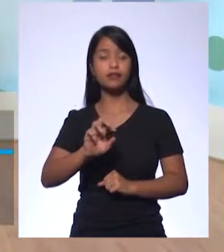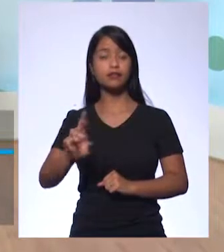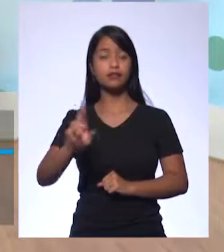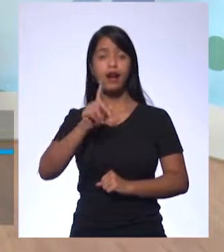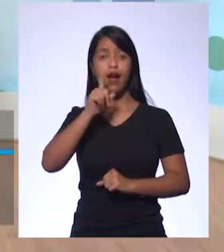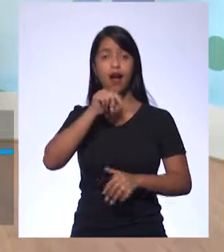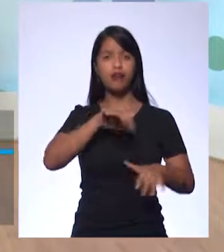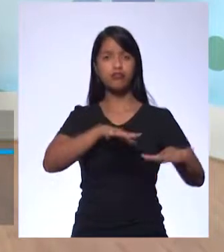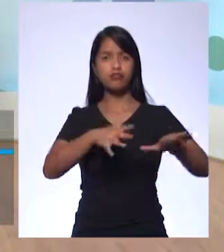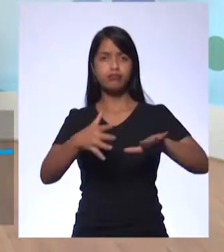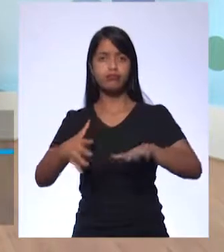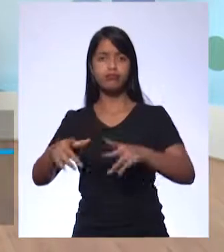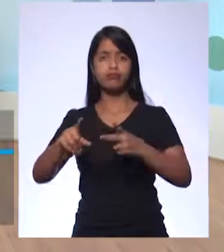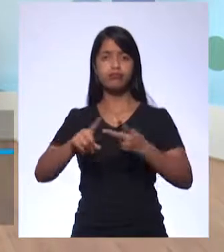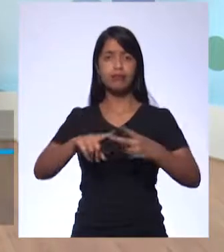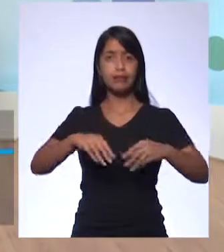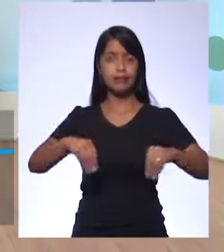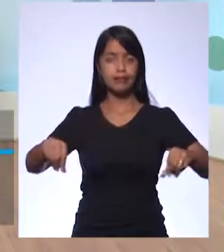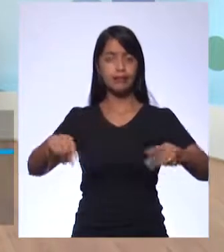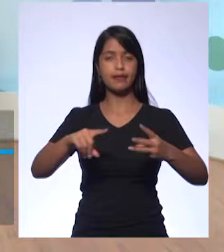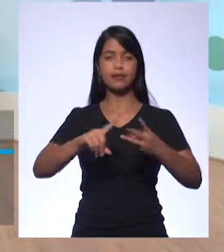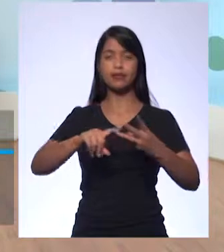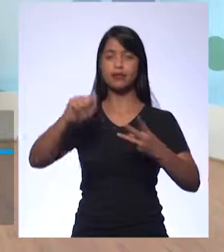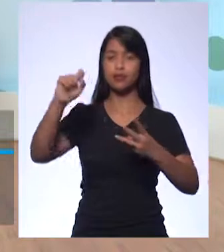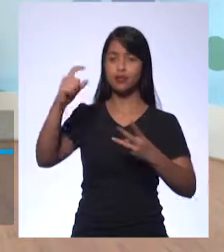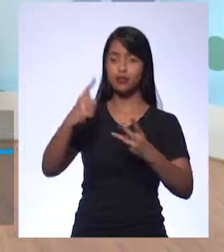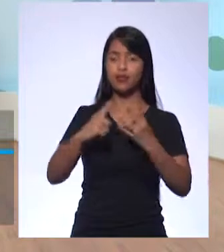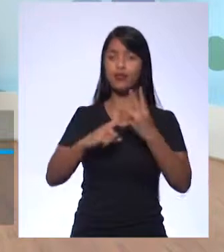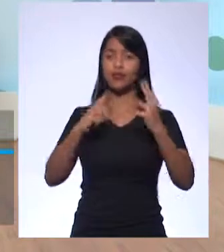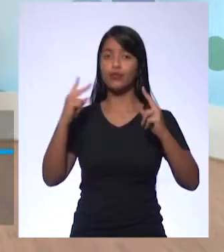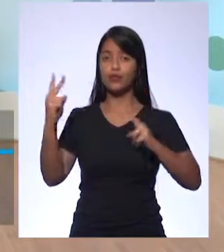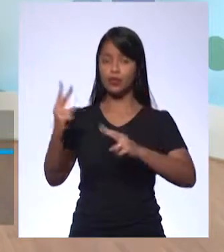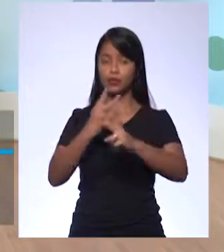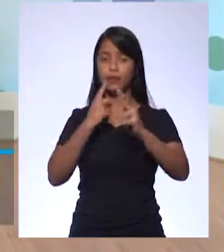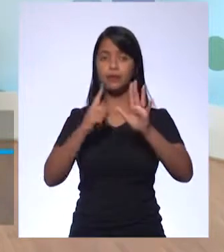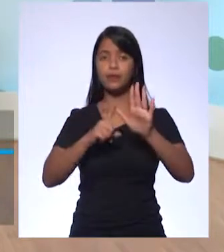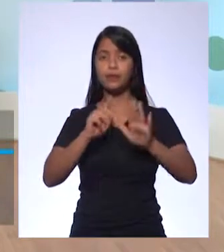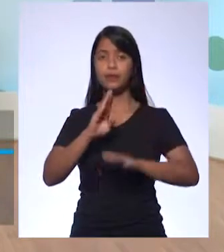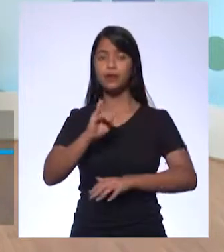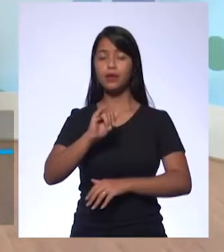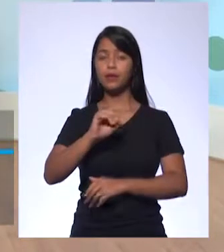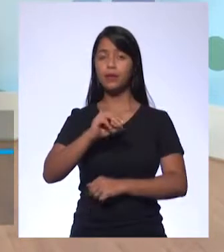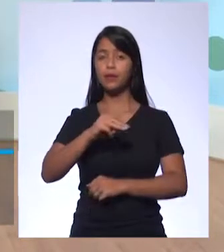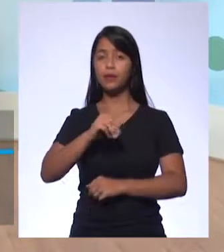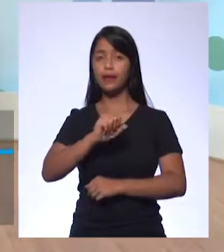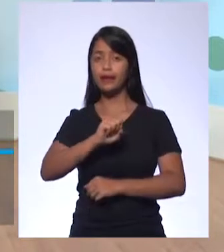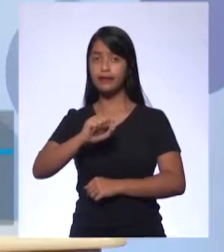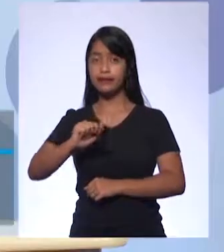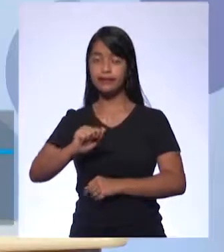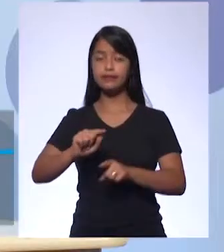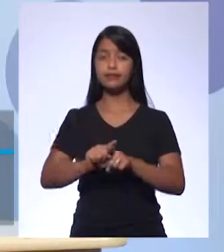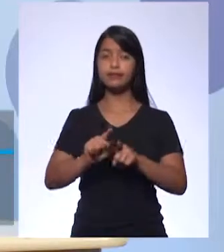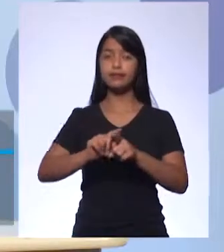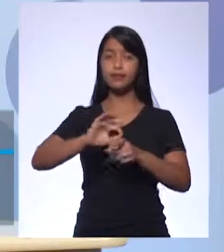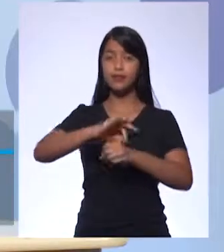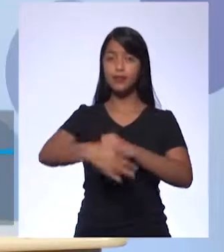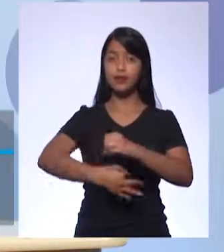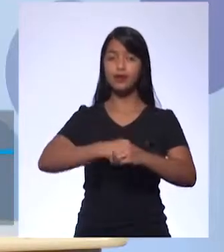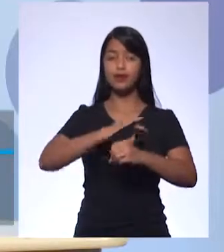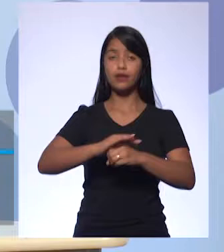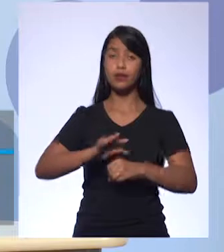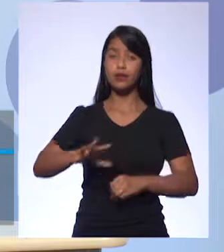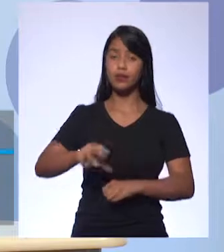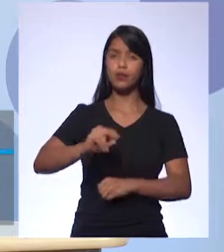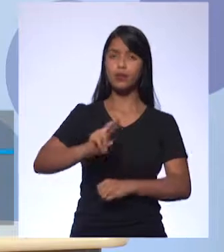geotérmica, solar, eólica, biomassa, nuclear são renováveis, professor. Muito bem. E são mesmo, né? Sim,